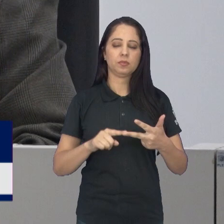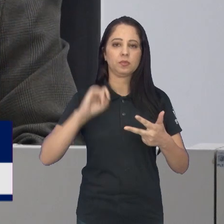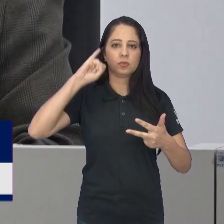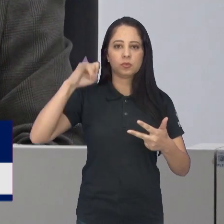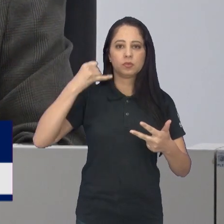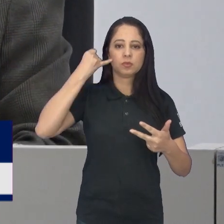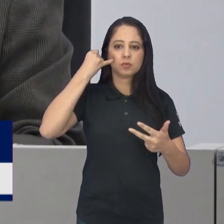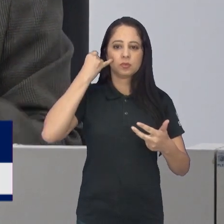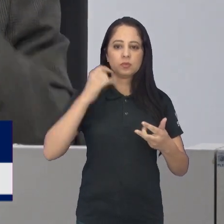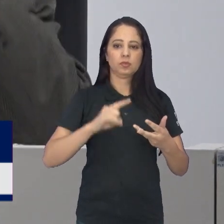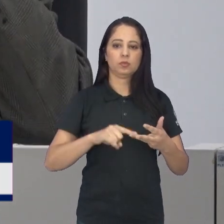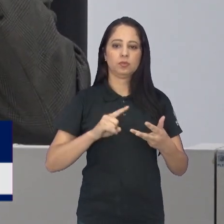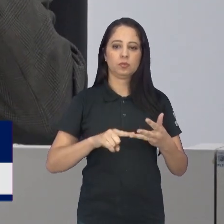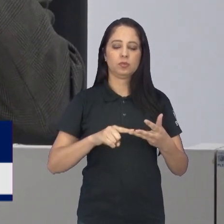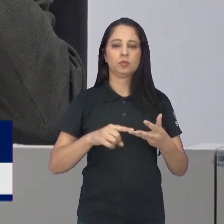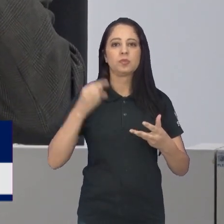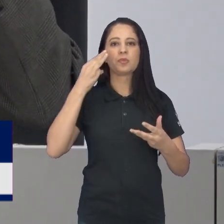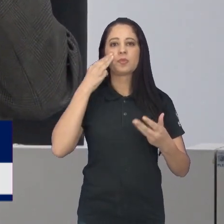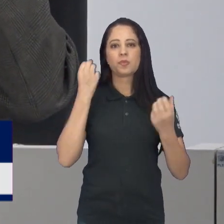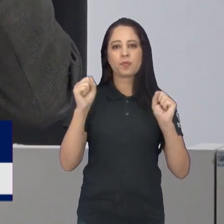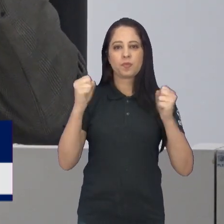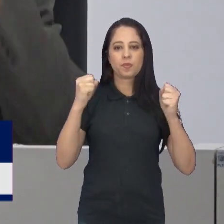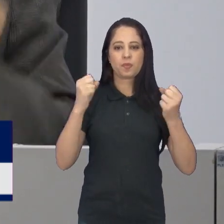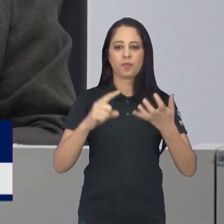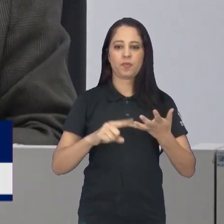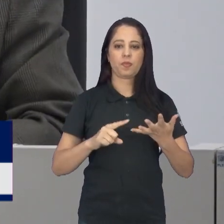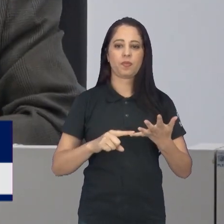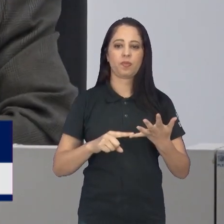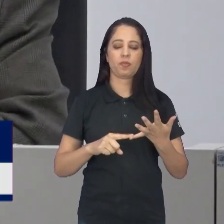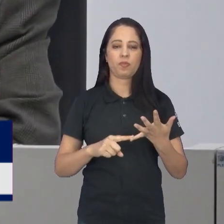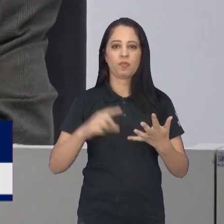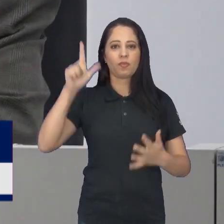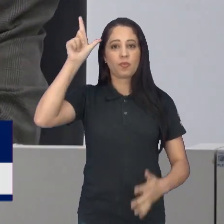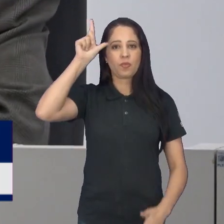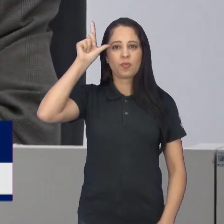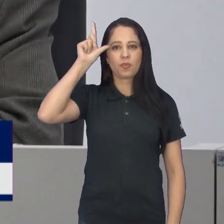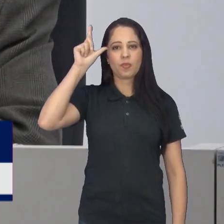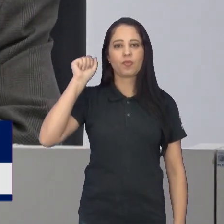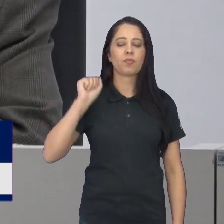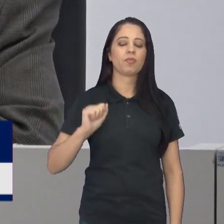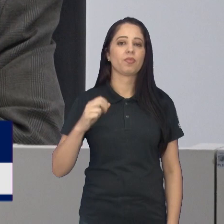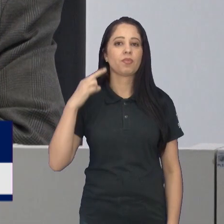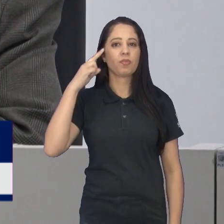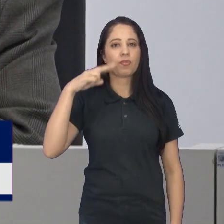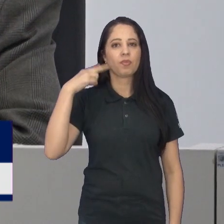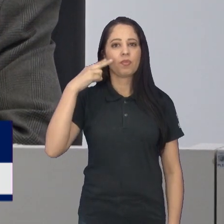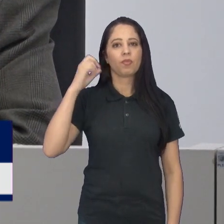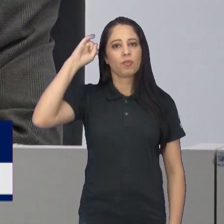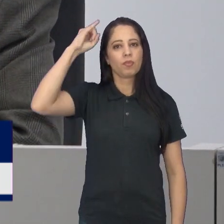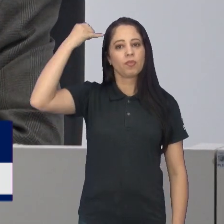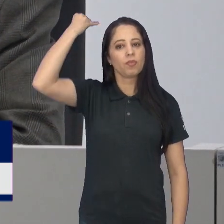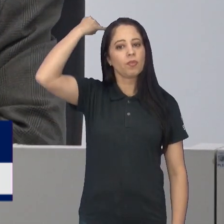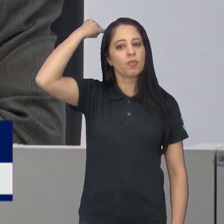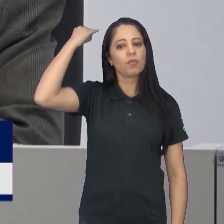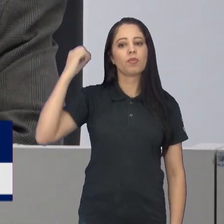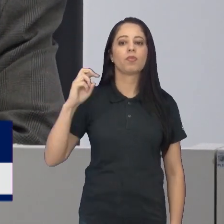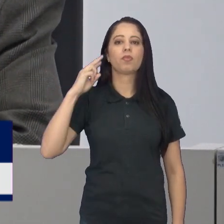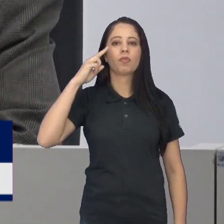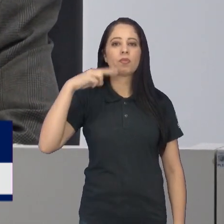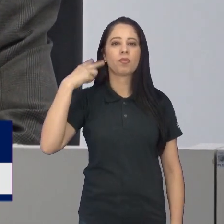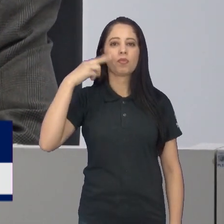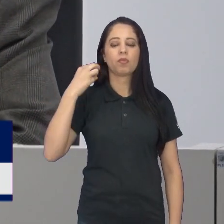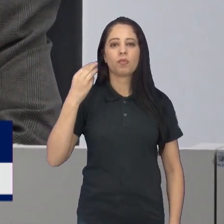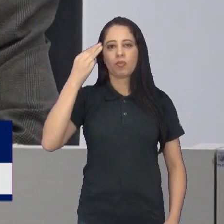Juvenil Silvério, vereador Marcão da Academia, vereador Lino Bispo, vereador Dr. José Cláudio,